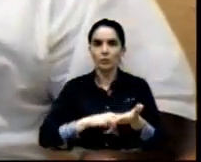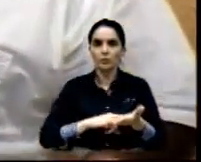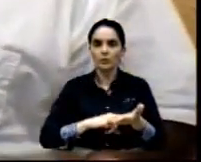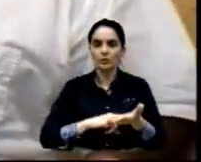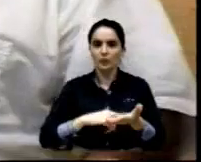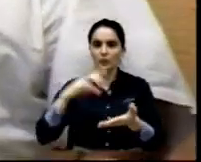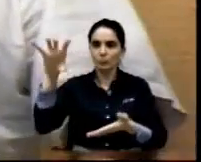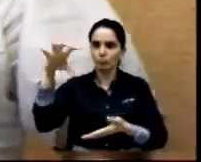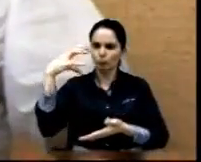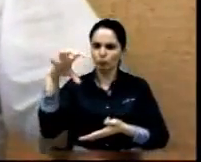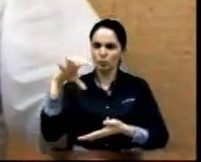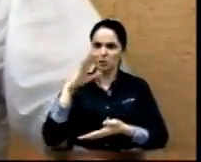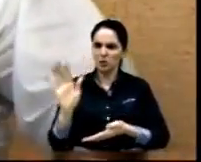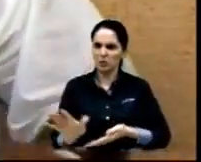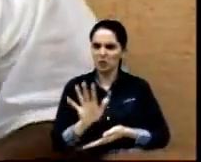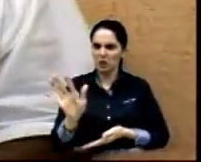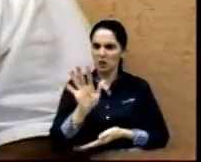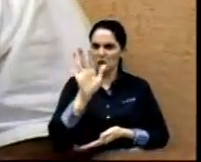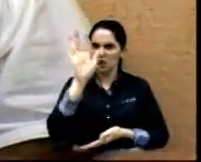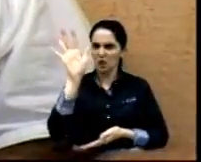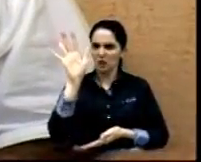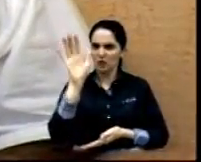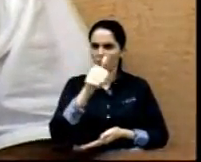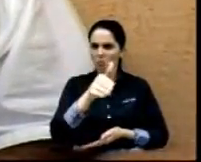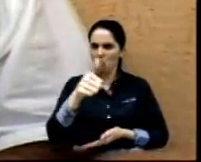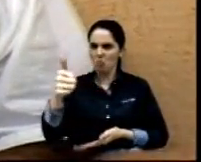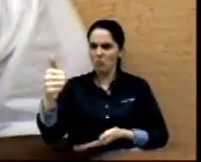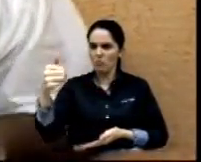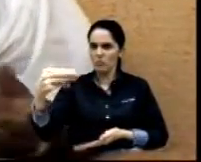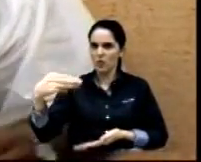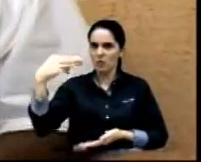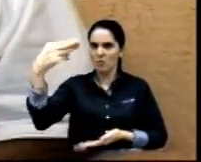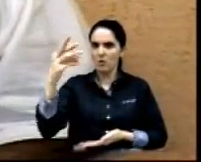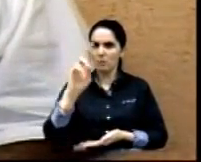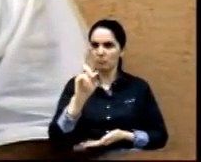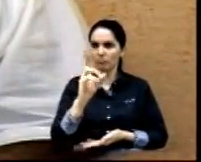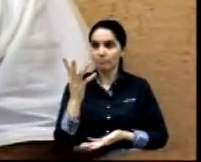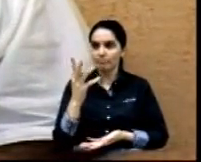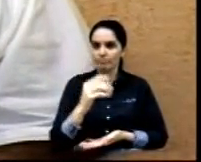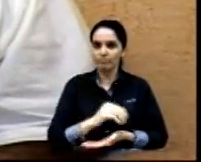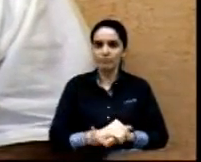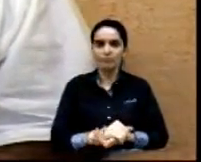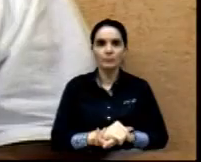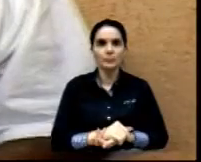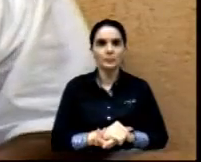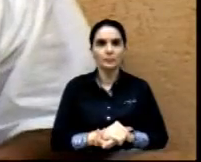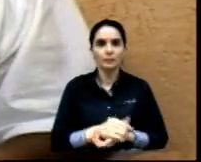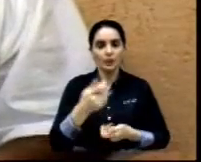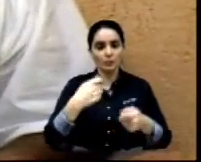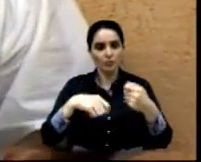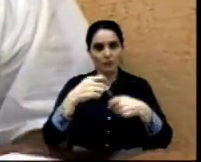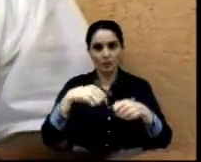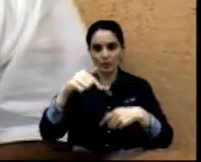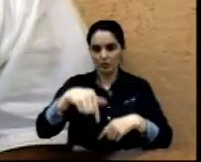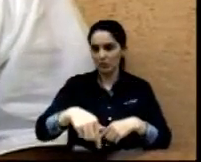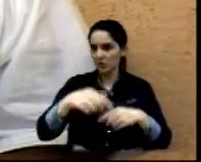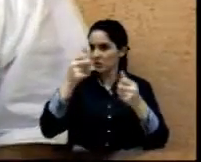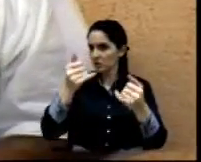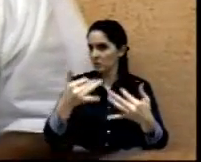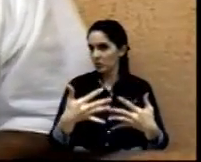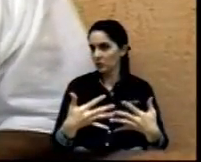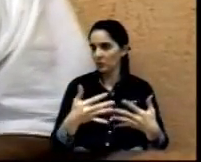caro? 2 anos, 11 milhões de reais. O secretário esteve aqui, ele fez as colocações